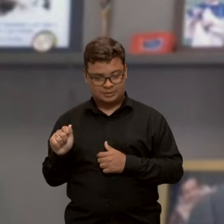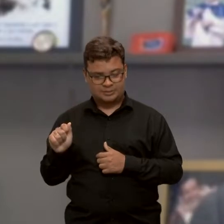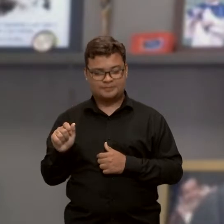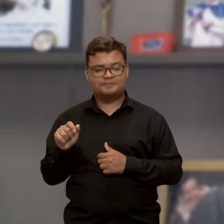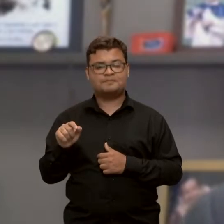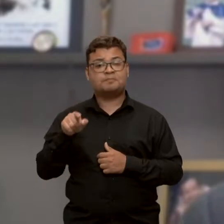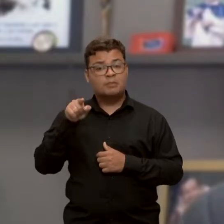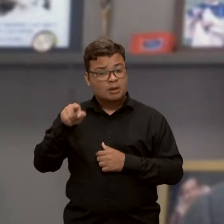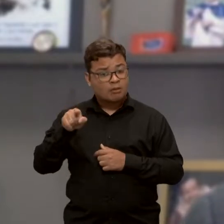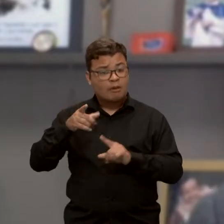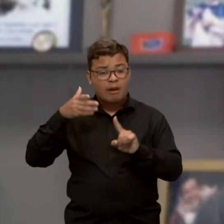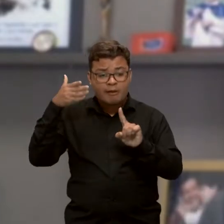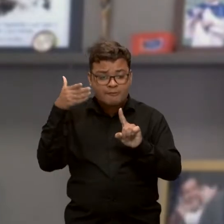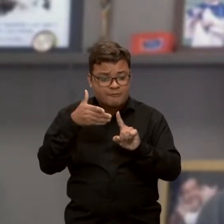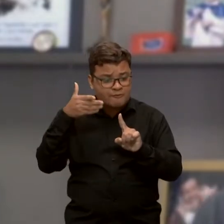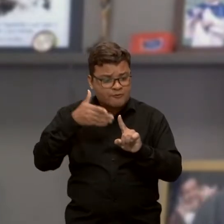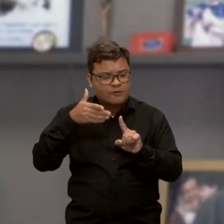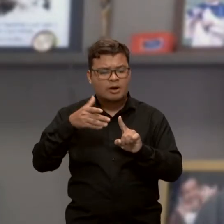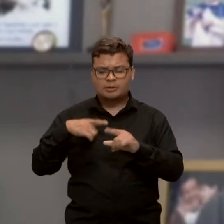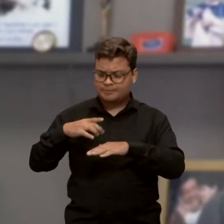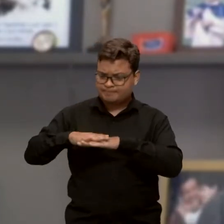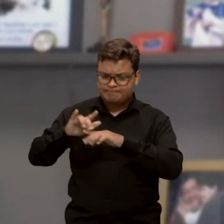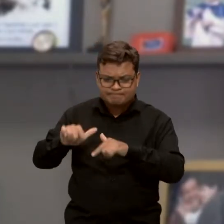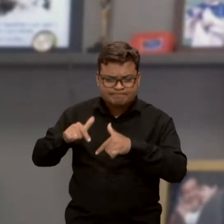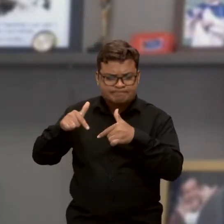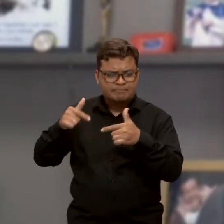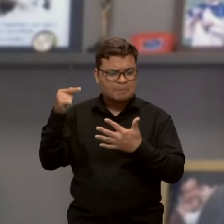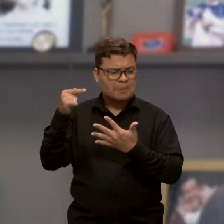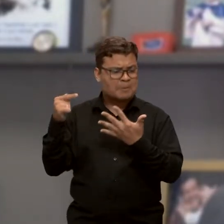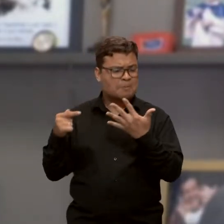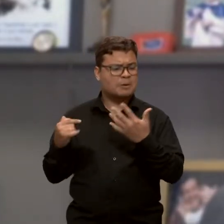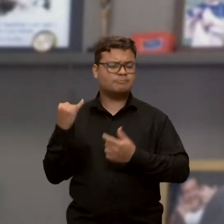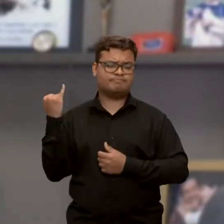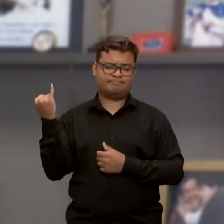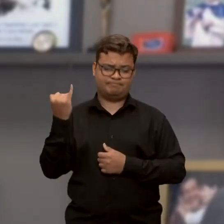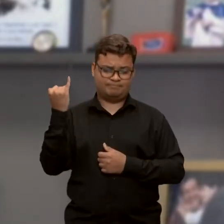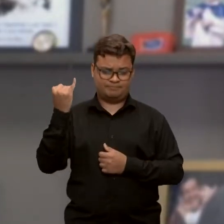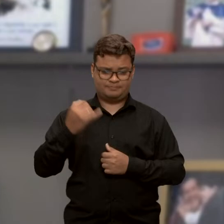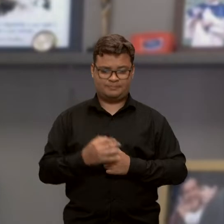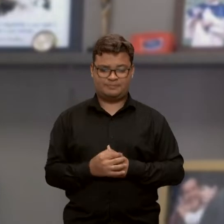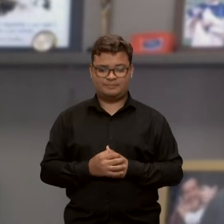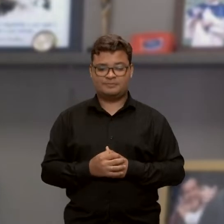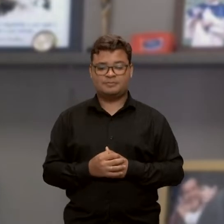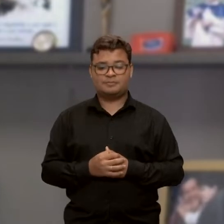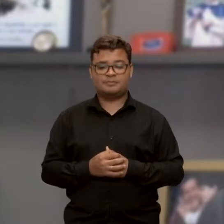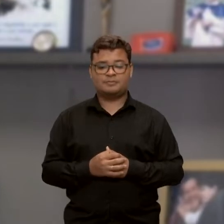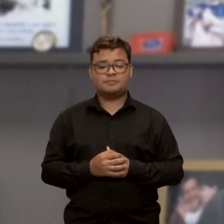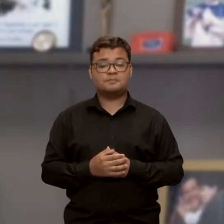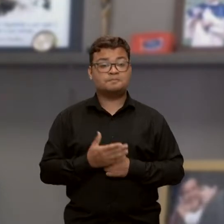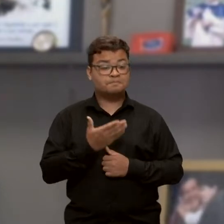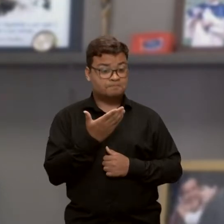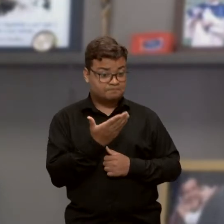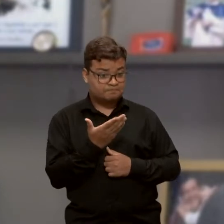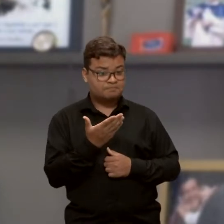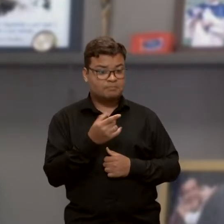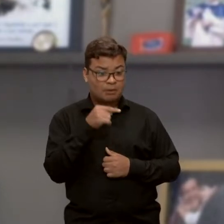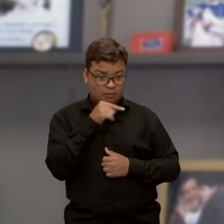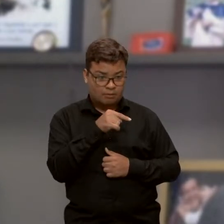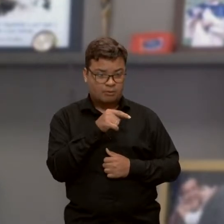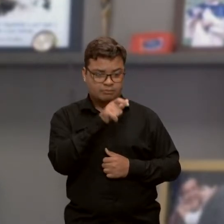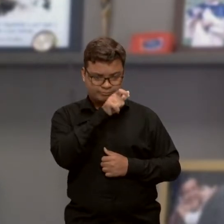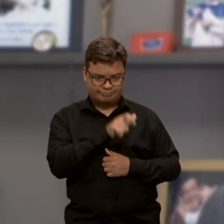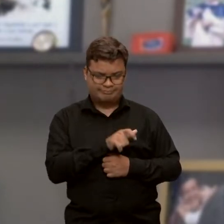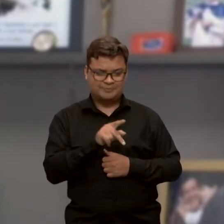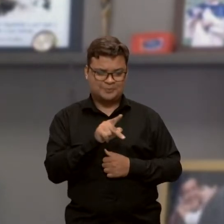Referência nossa em tantas ações importantes, né? Só por ele estar, Camila,